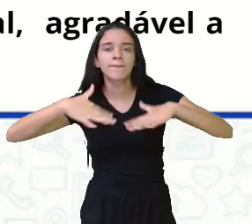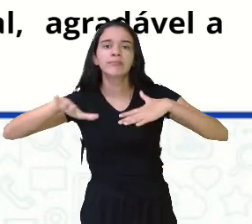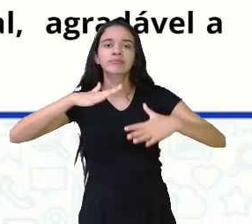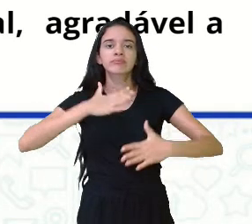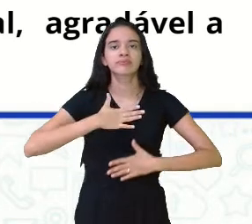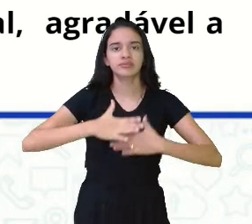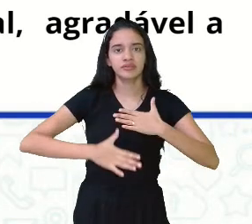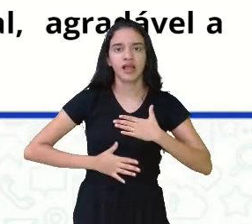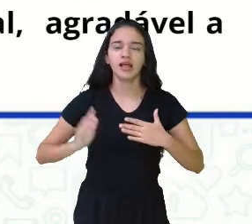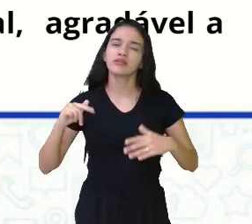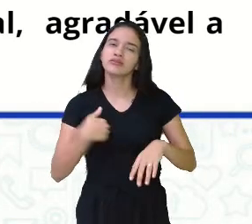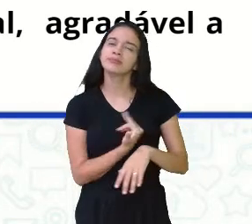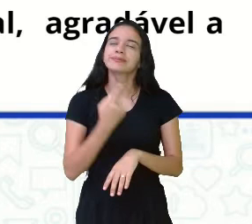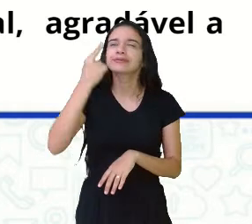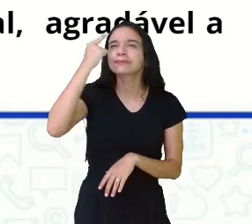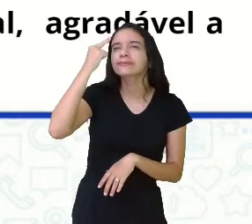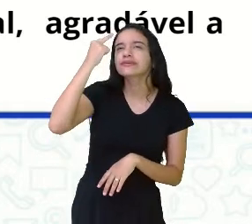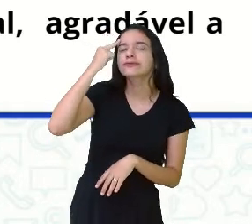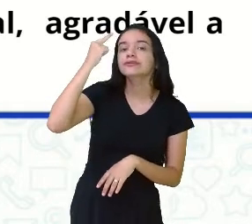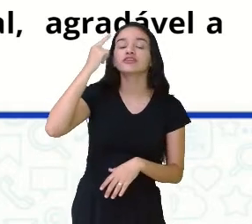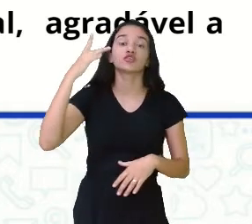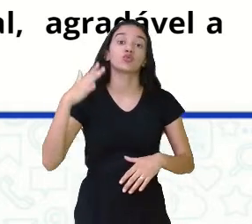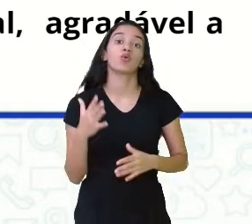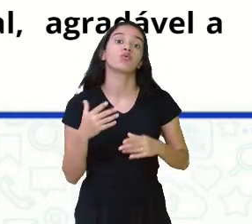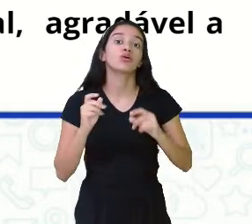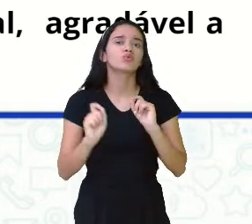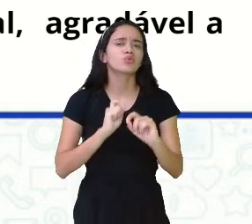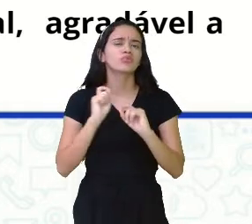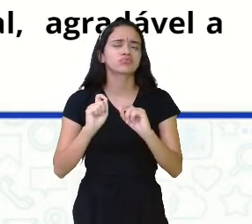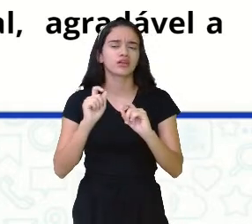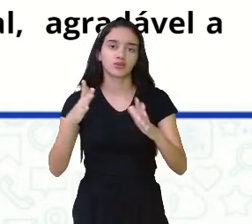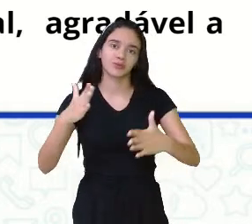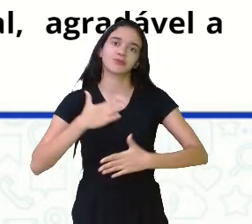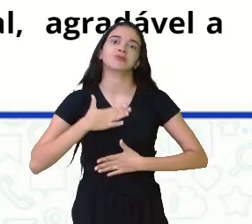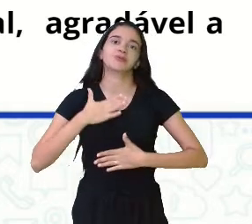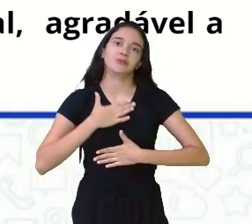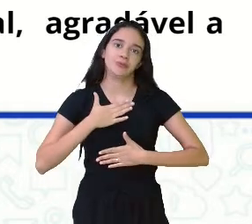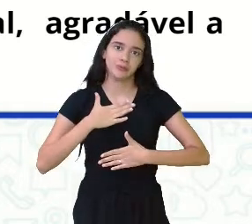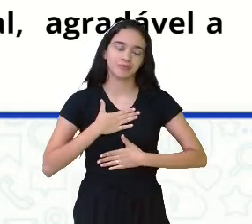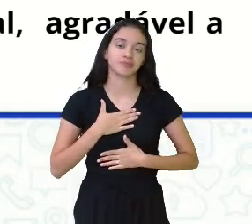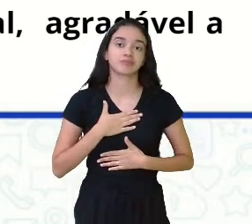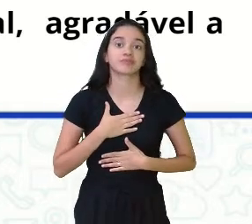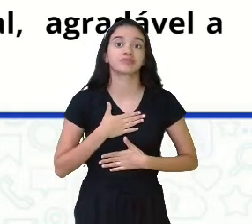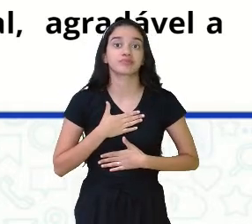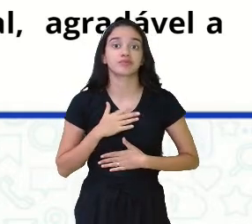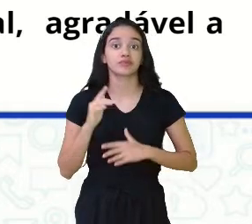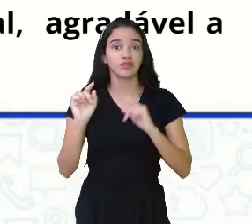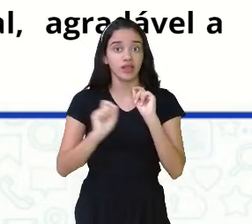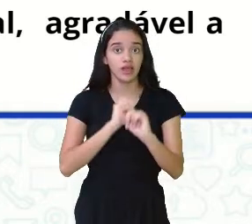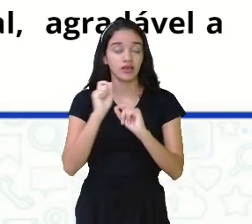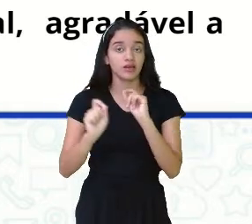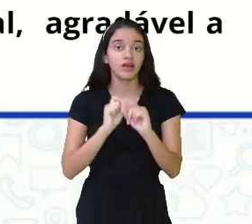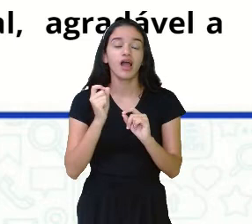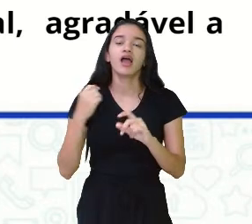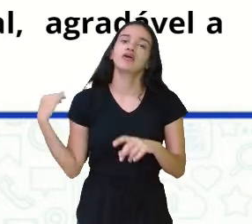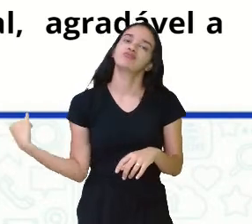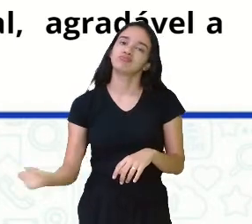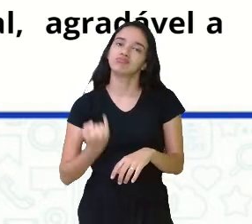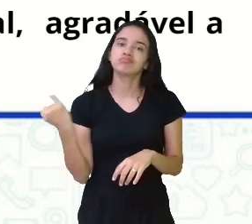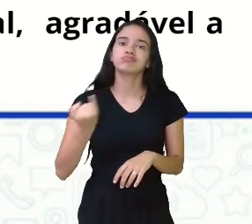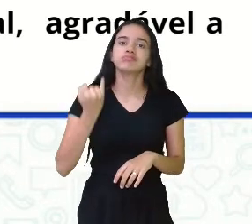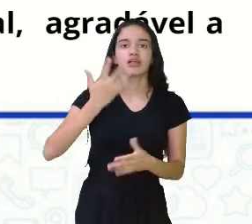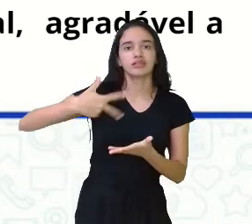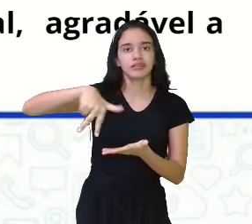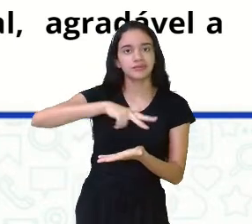gente precisa pensar no corpo. Né? O corpo é o elemento fundamental